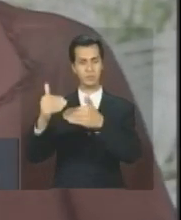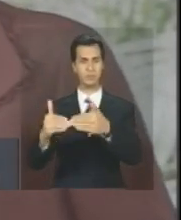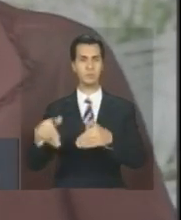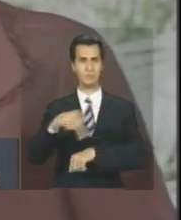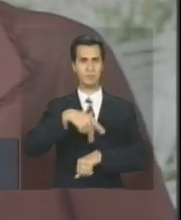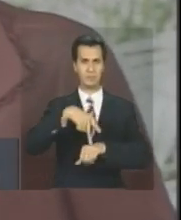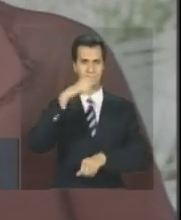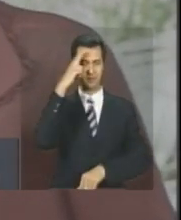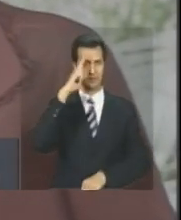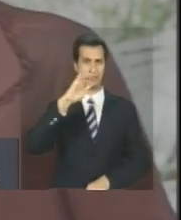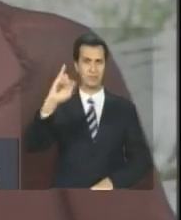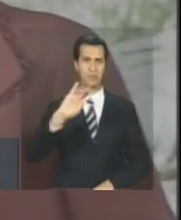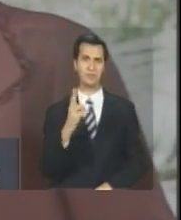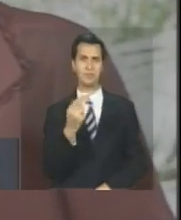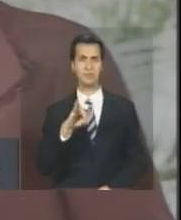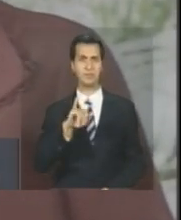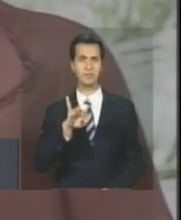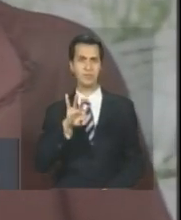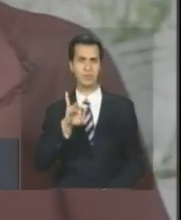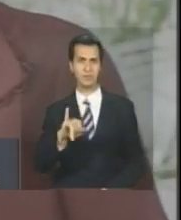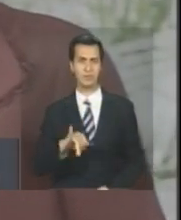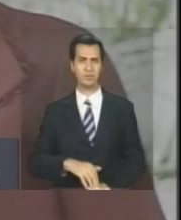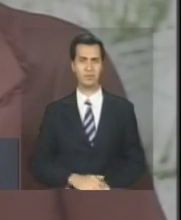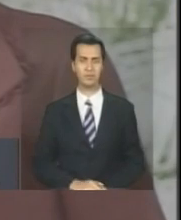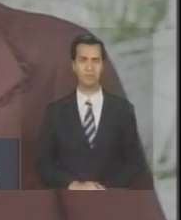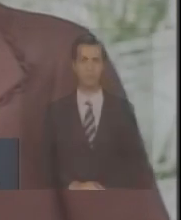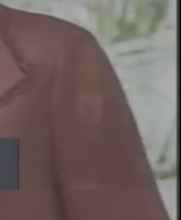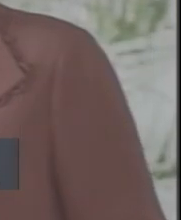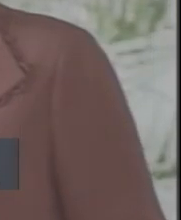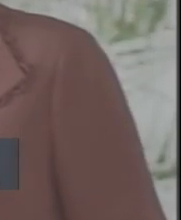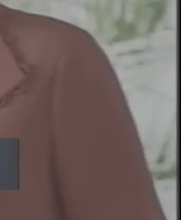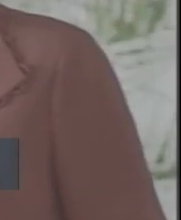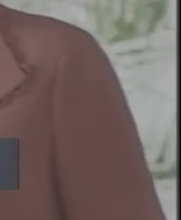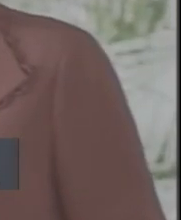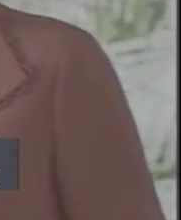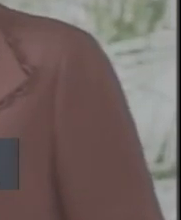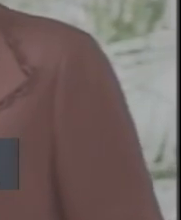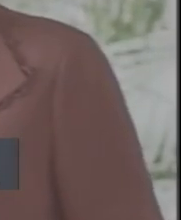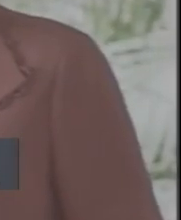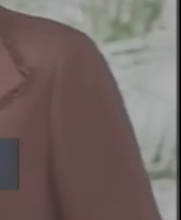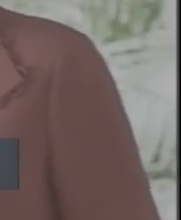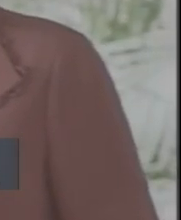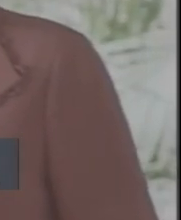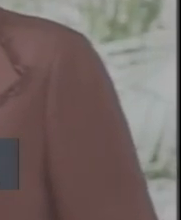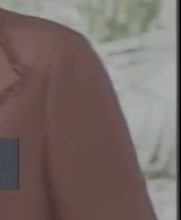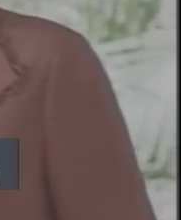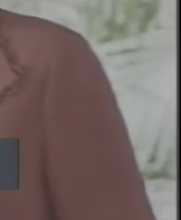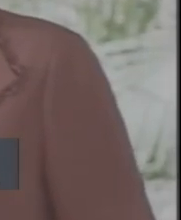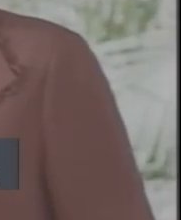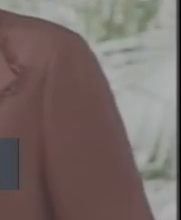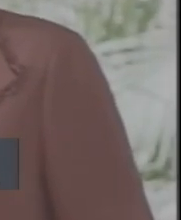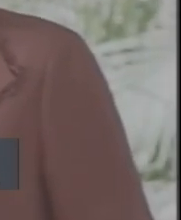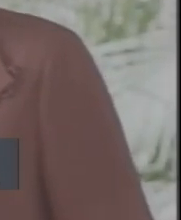avons aussi discuté de l'importance de la participation du Brésil à la reconstruction de